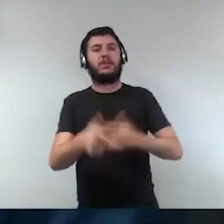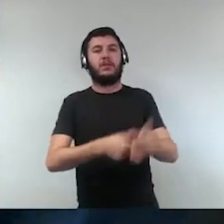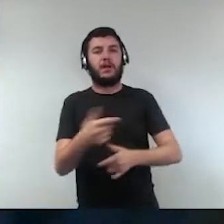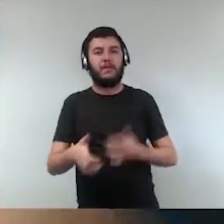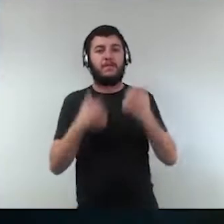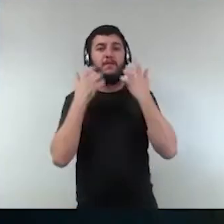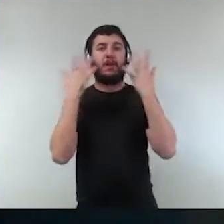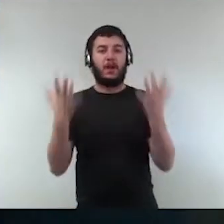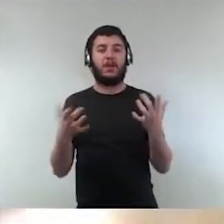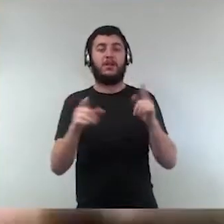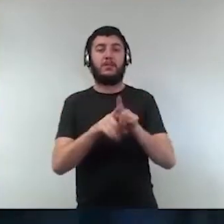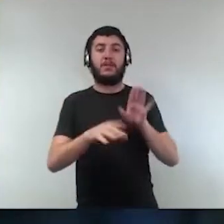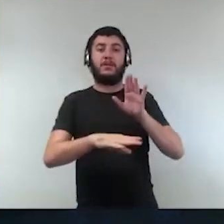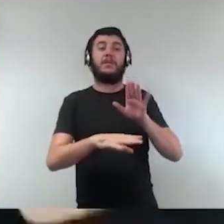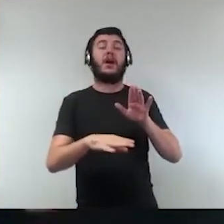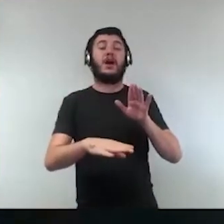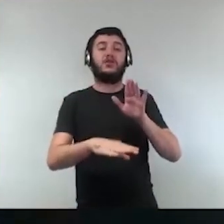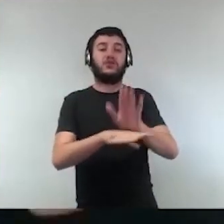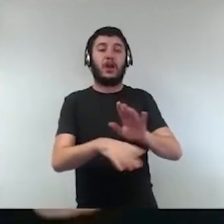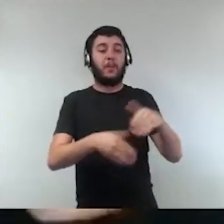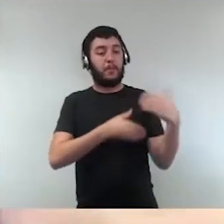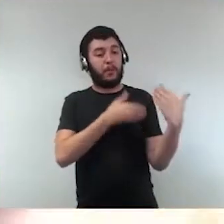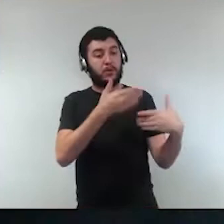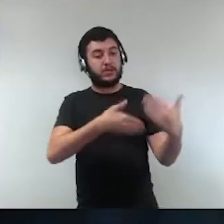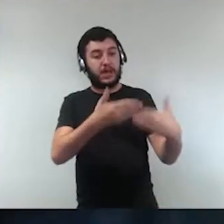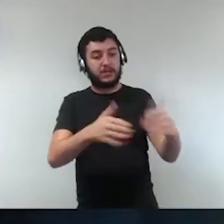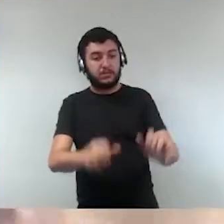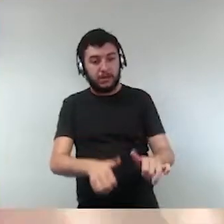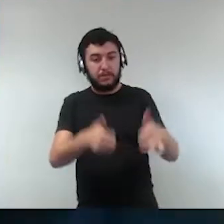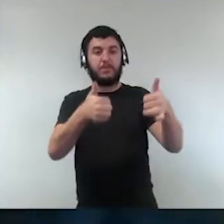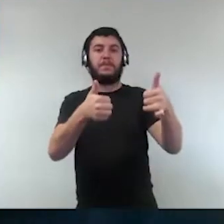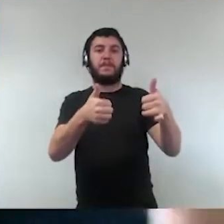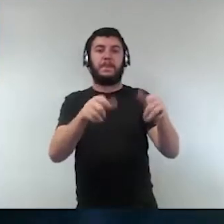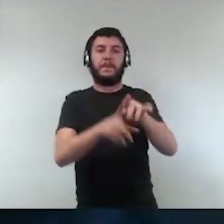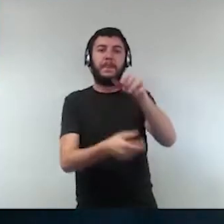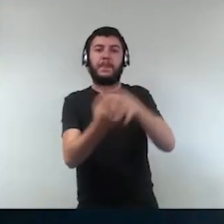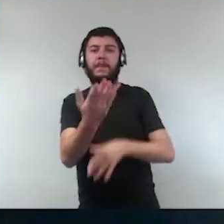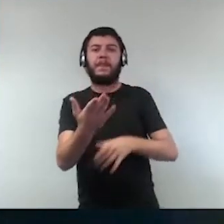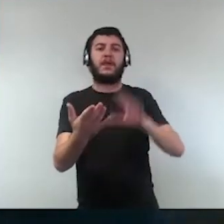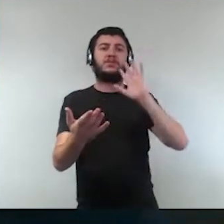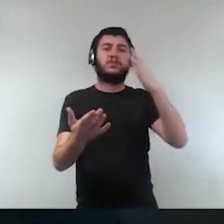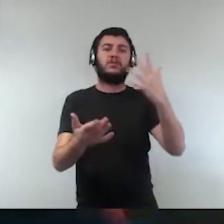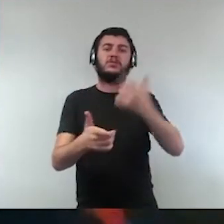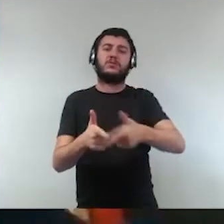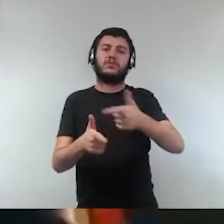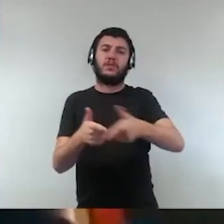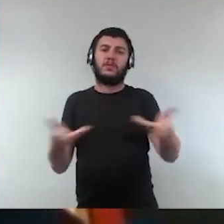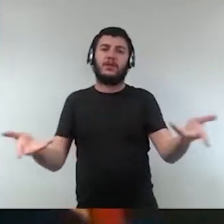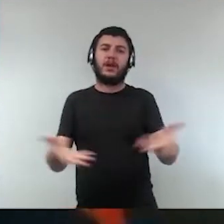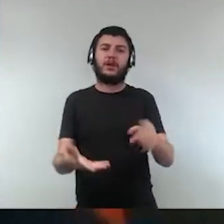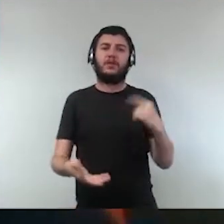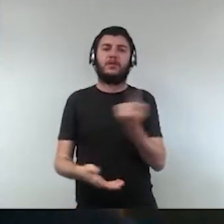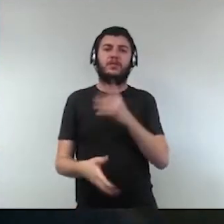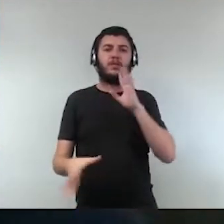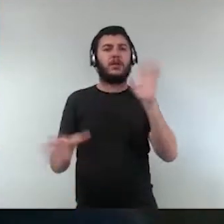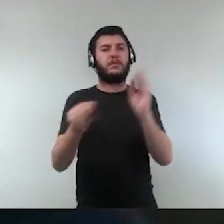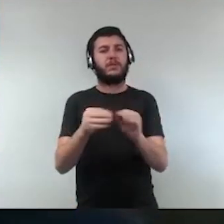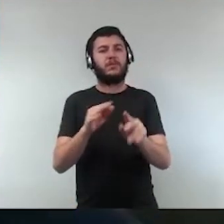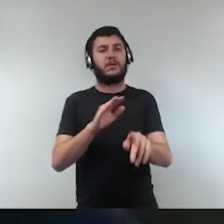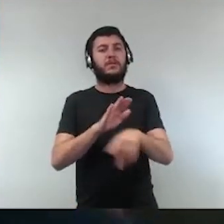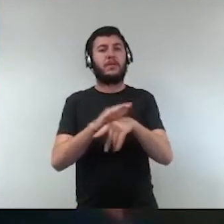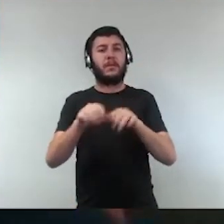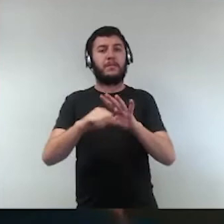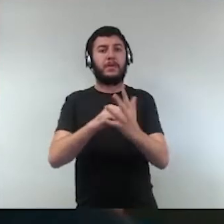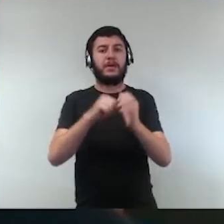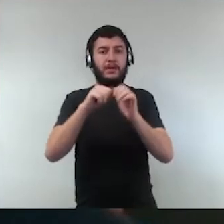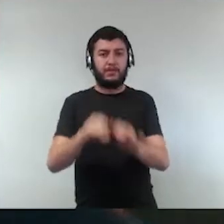processo, facilitou a construção de soluções para esses problemas que a pandemia tem causado nos bilhões de processos